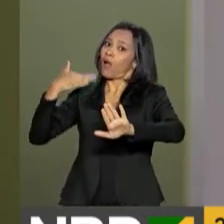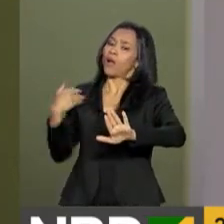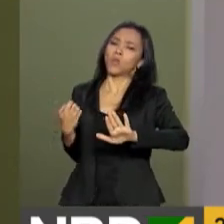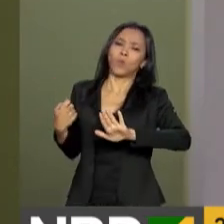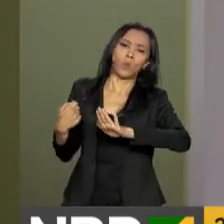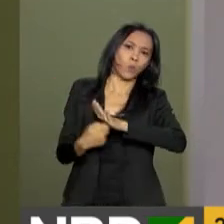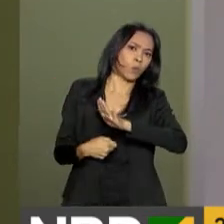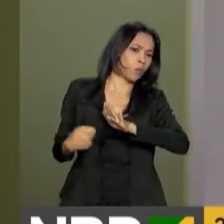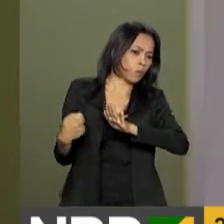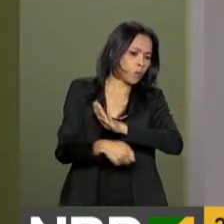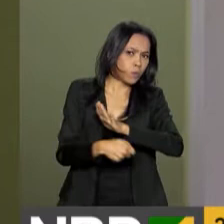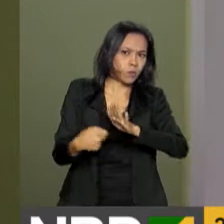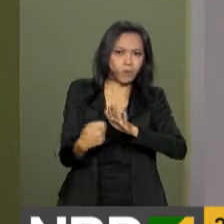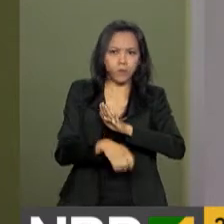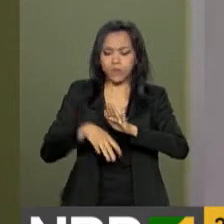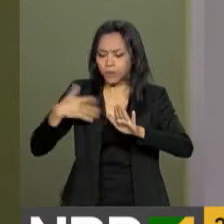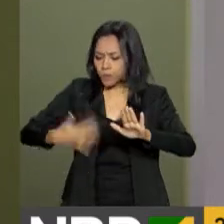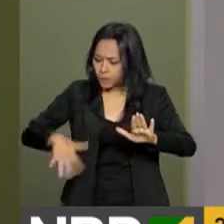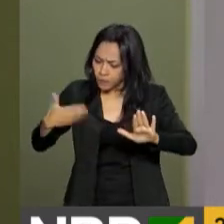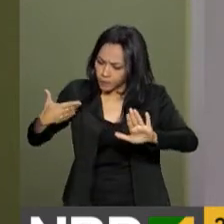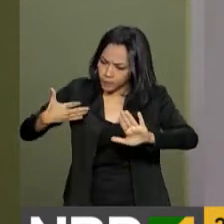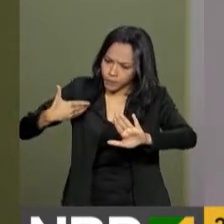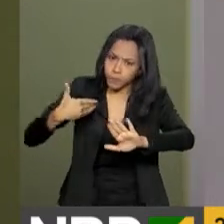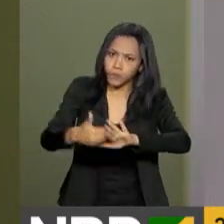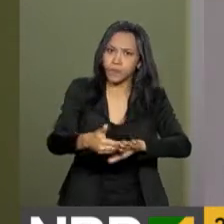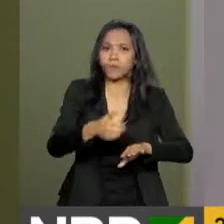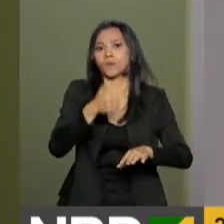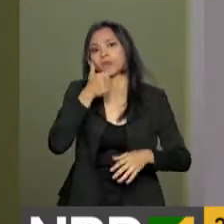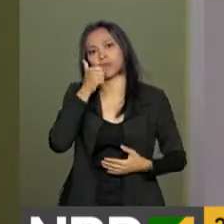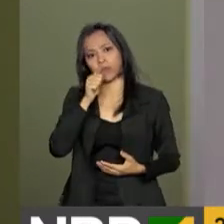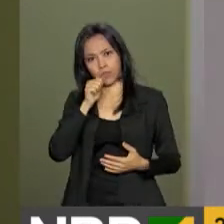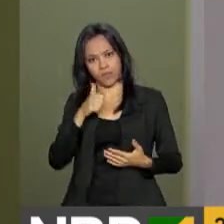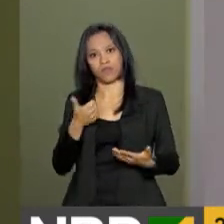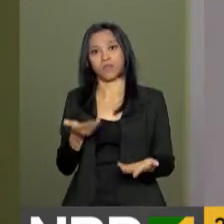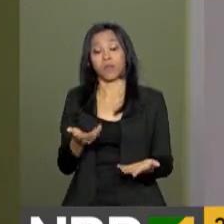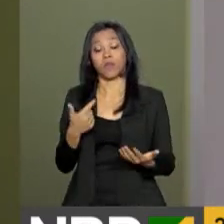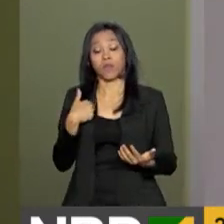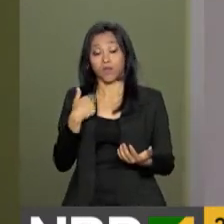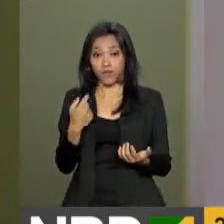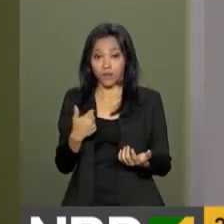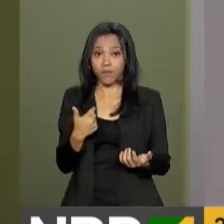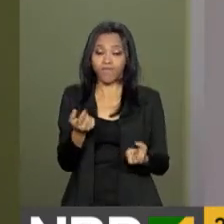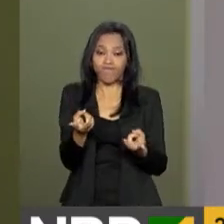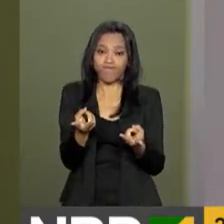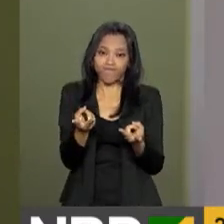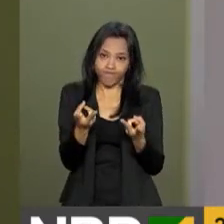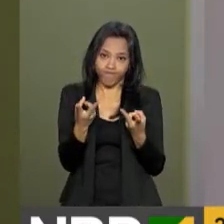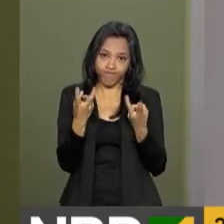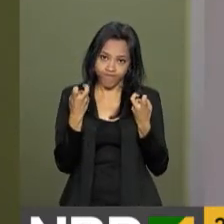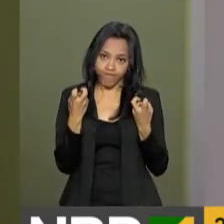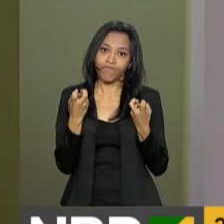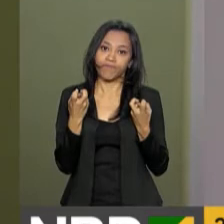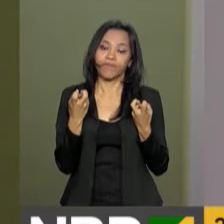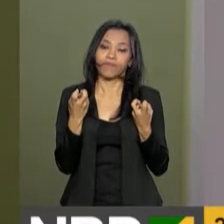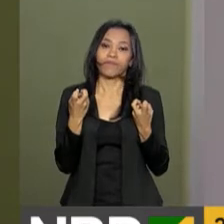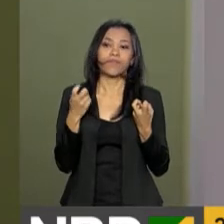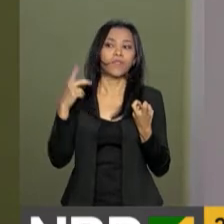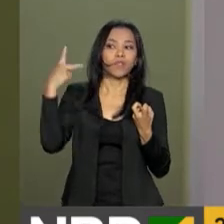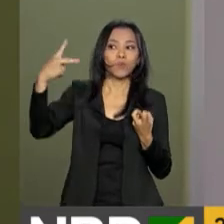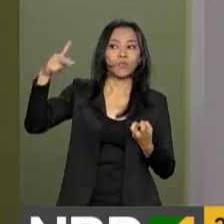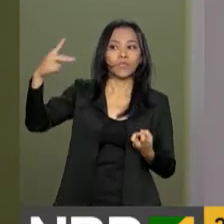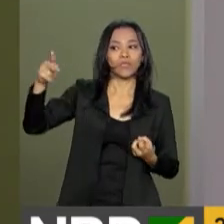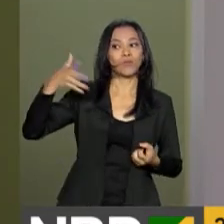as mulheres fizeram ao longo do tempo que vejo retratada no discurso da